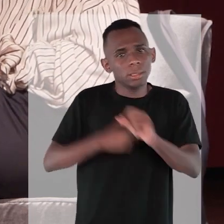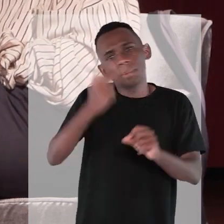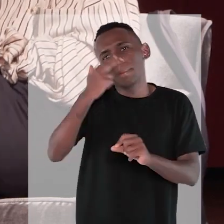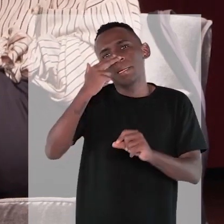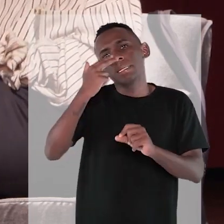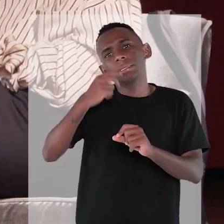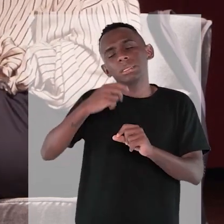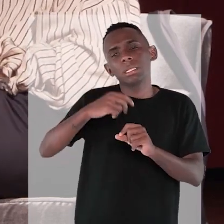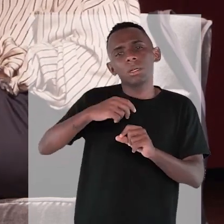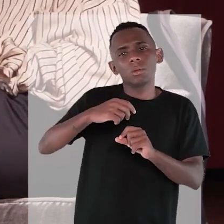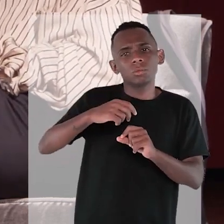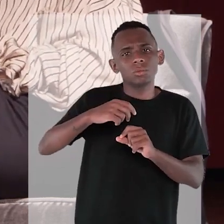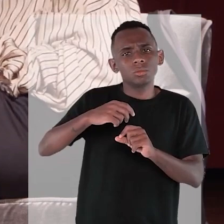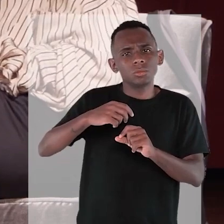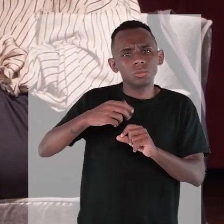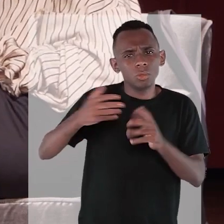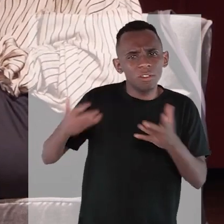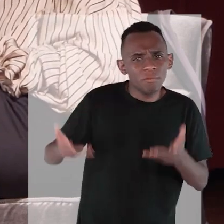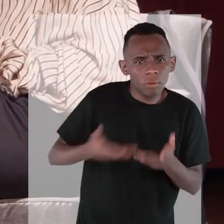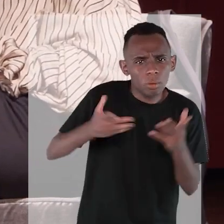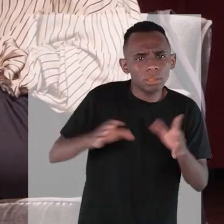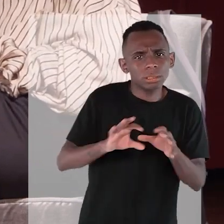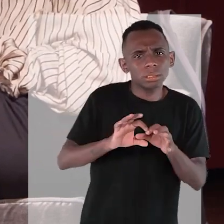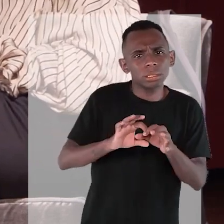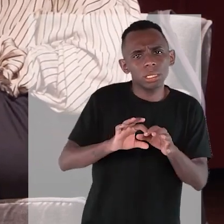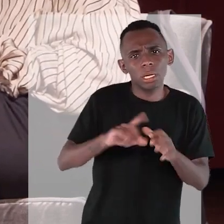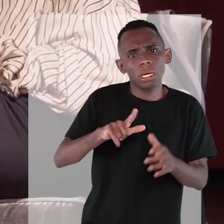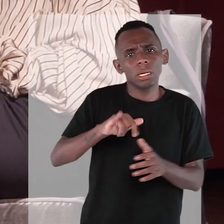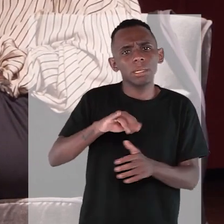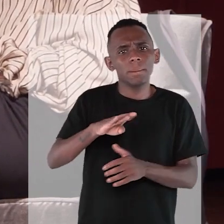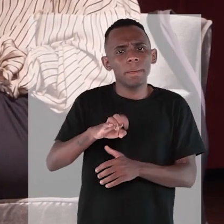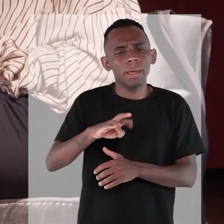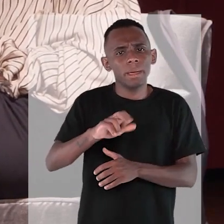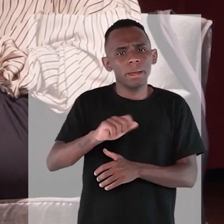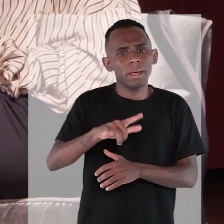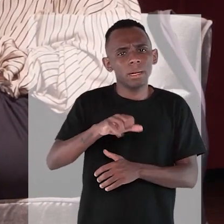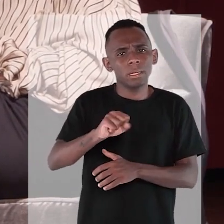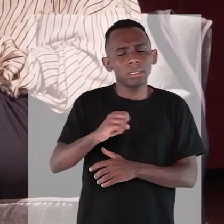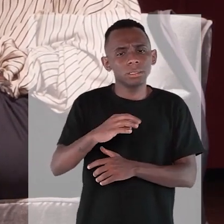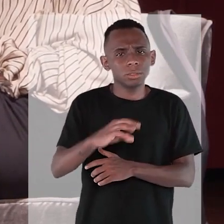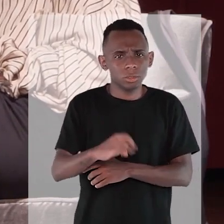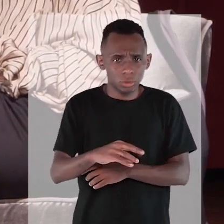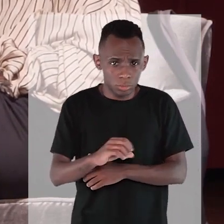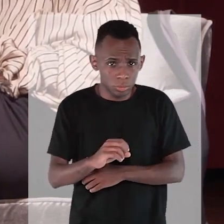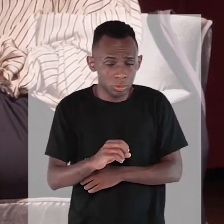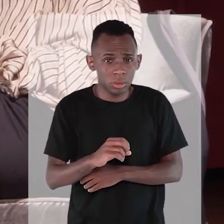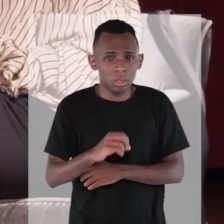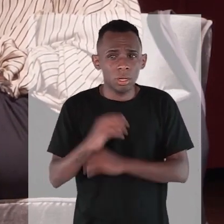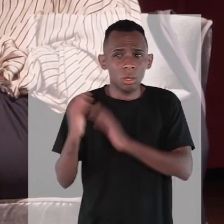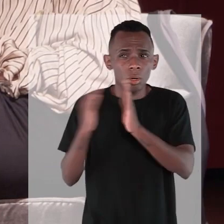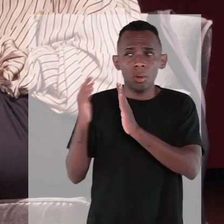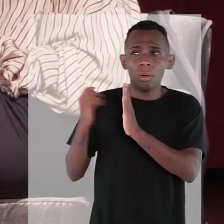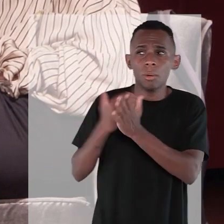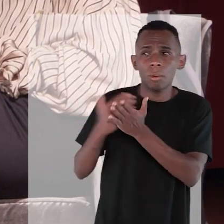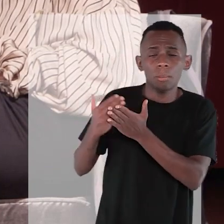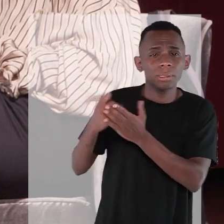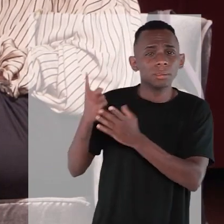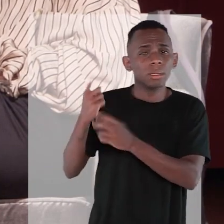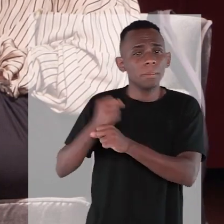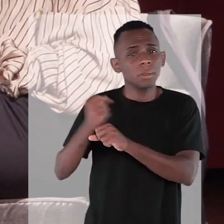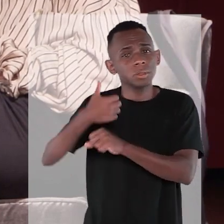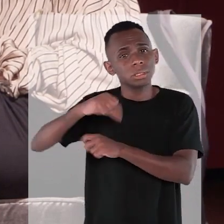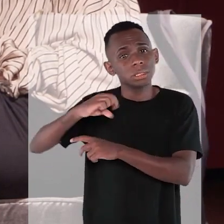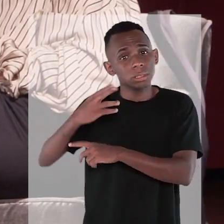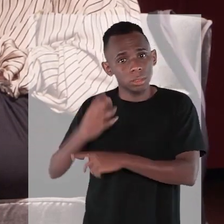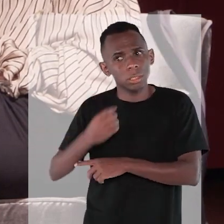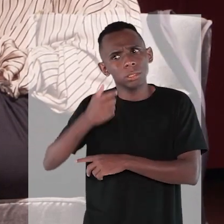liberalismo. Isso acontece já lá no começo dos anos 30. Né? Então, essa confluência ela é